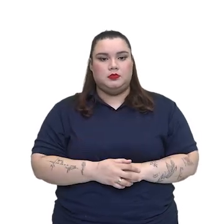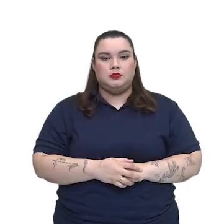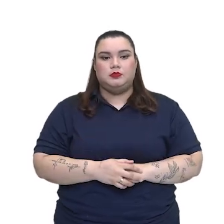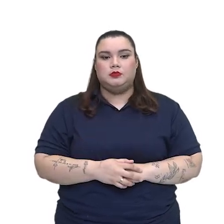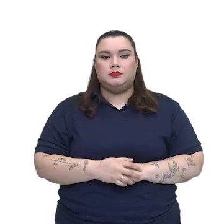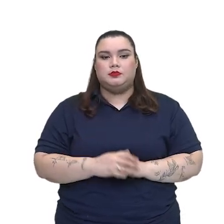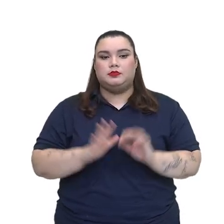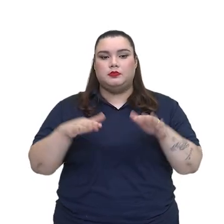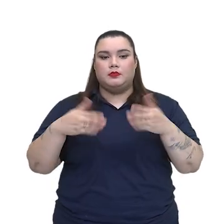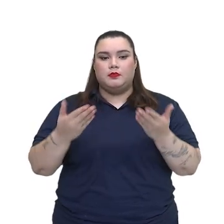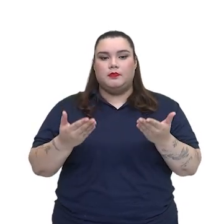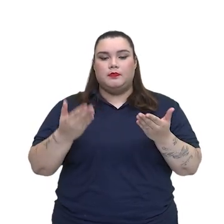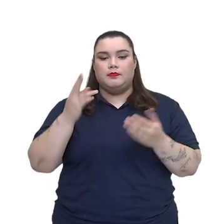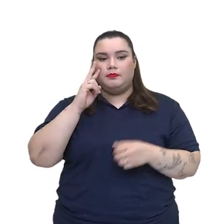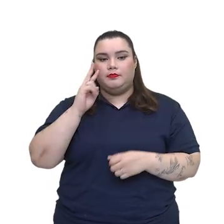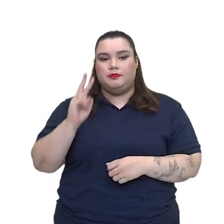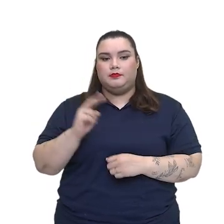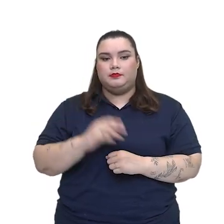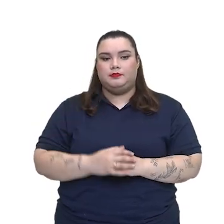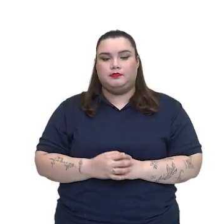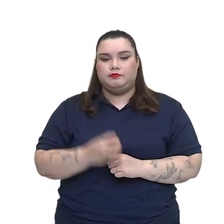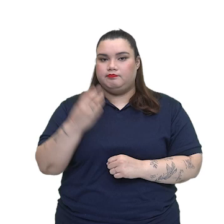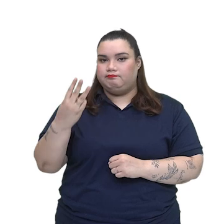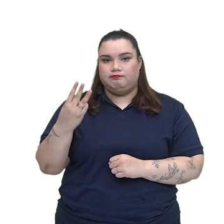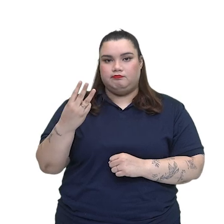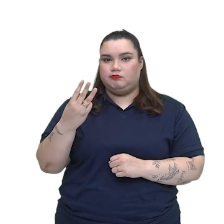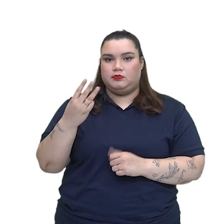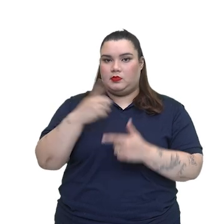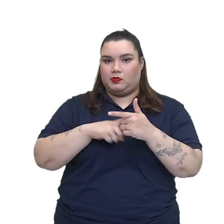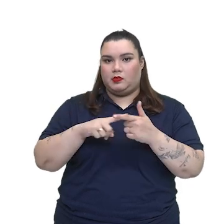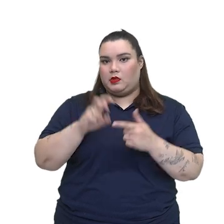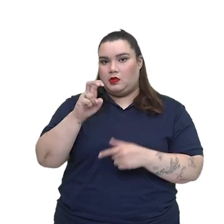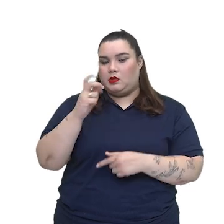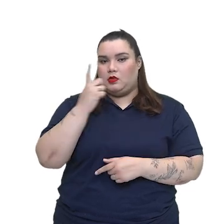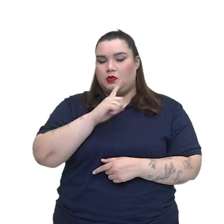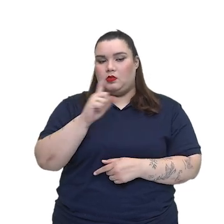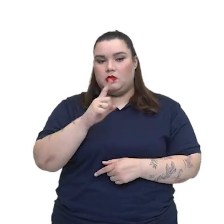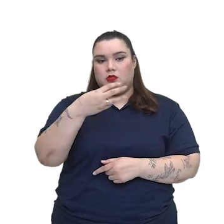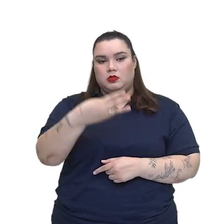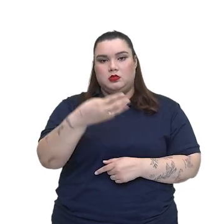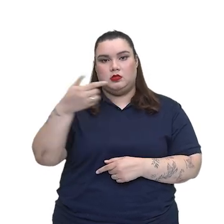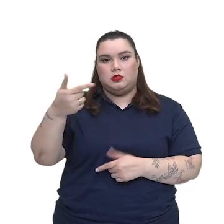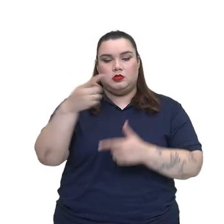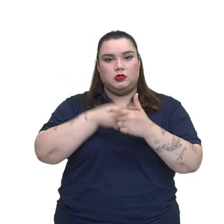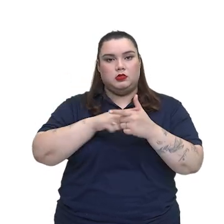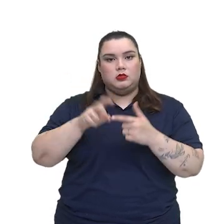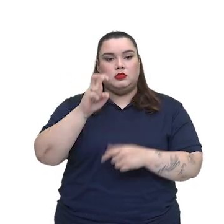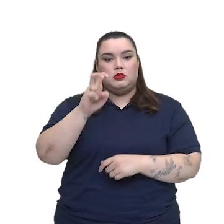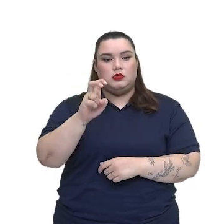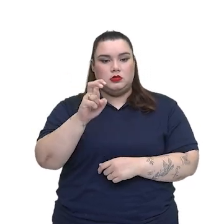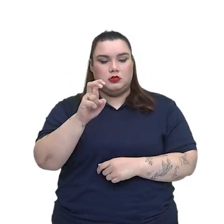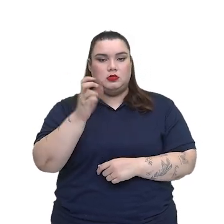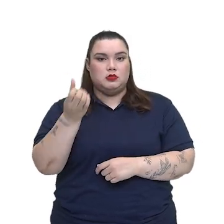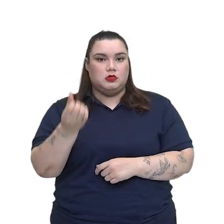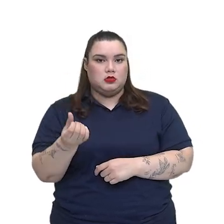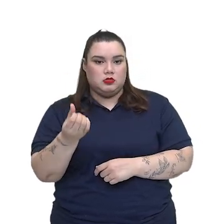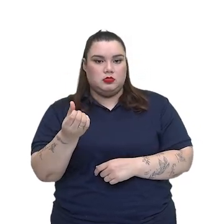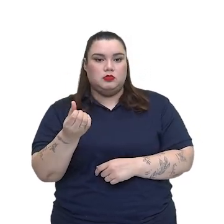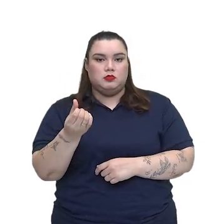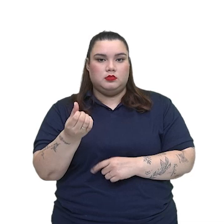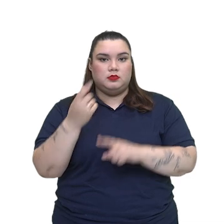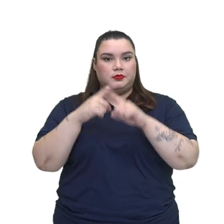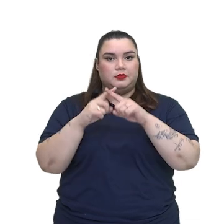efetuando essa divisão, nós vamos ter 3, não dá para dividir por 5, 32 dividido por 5,